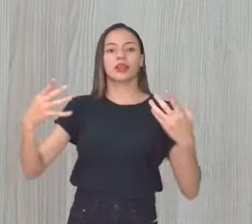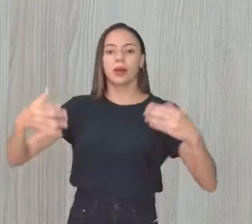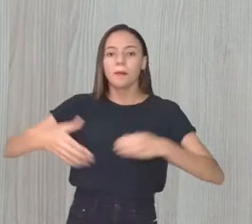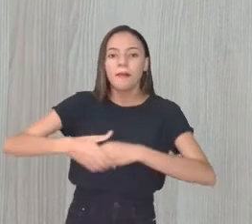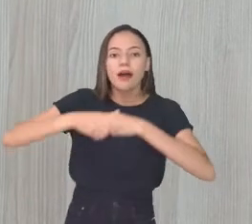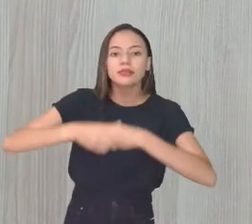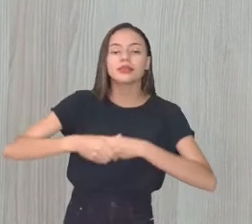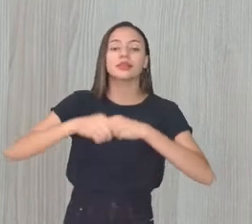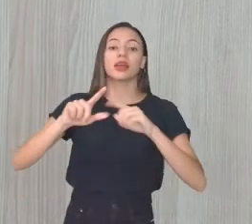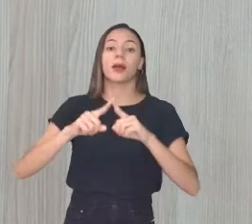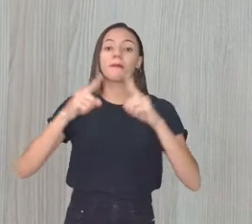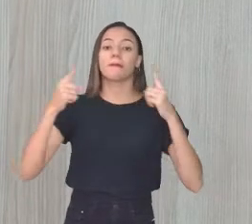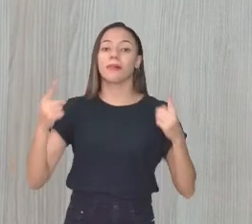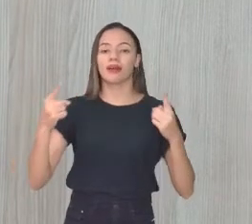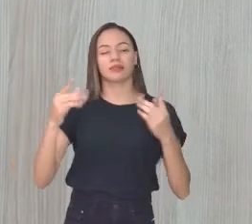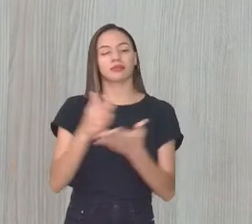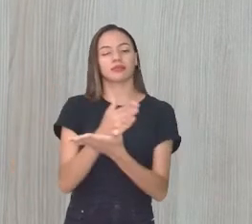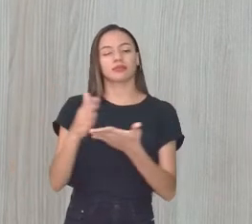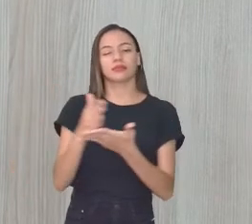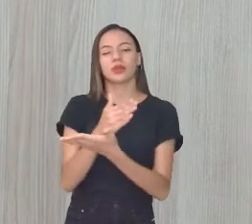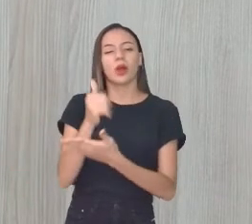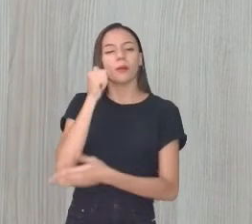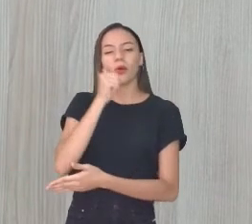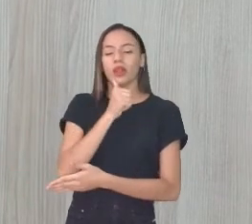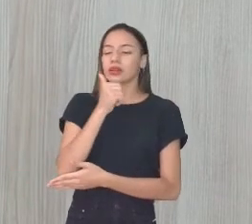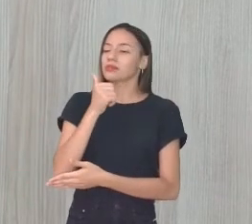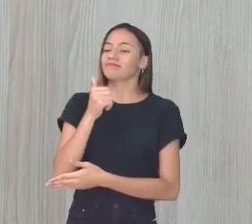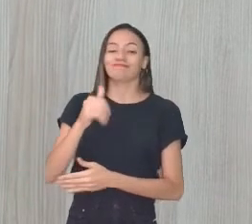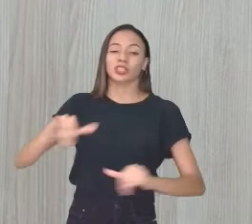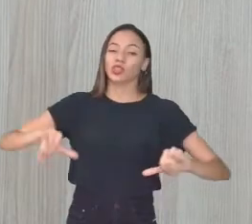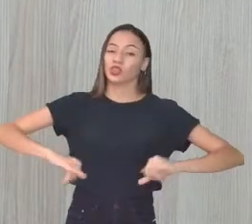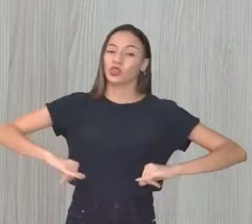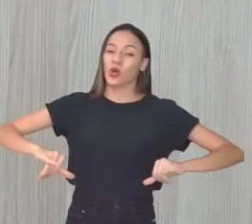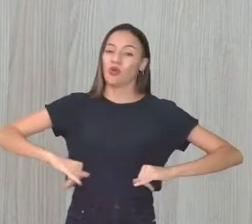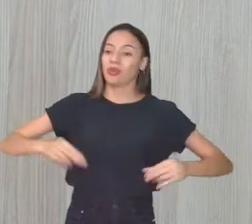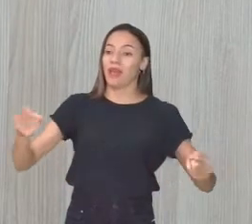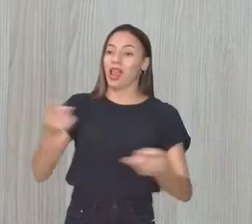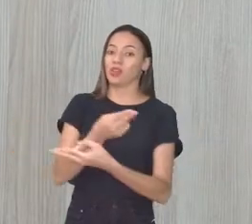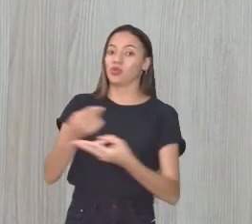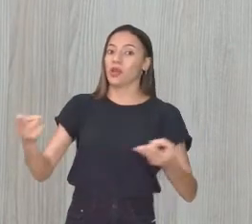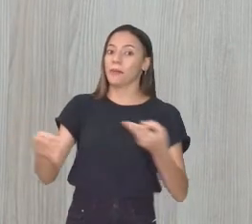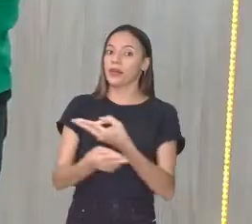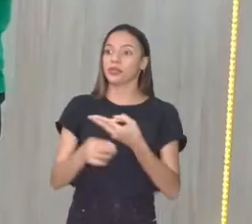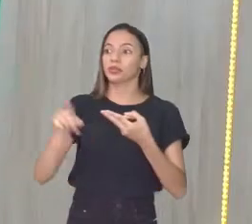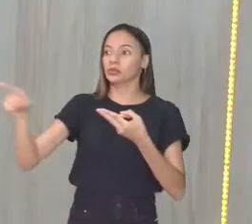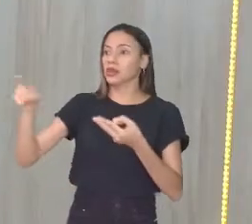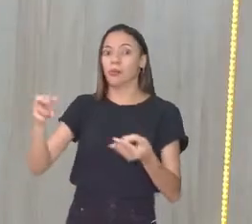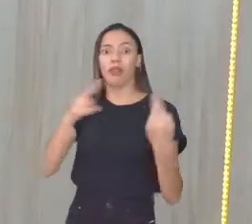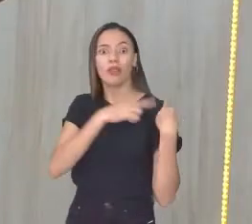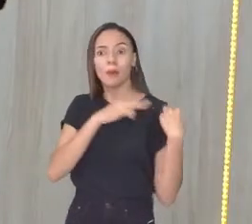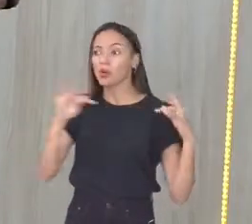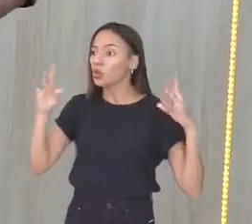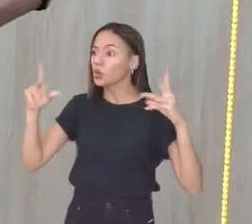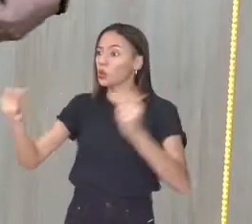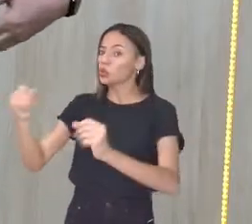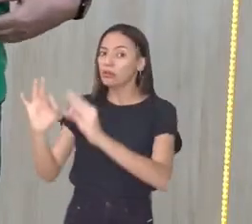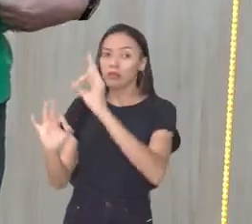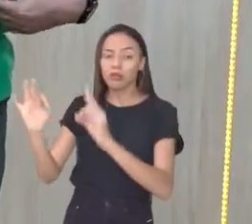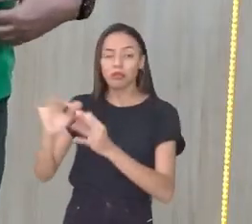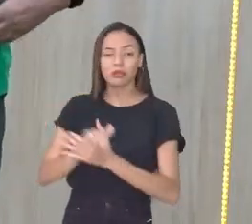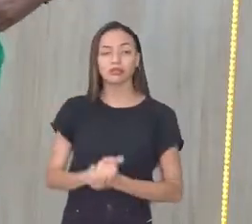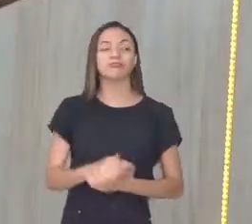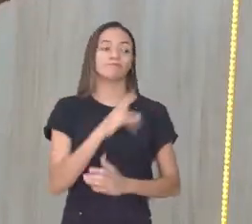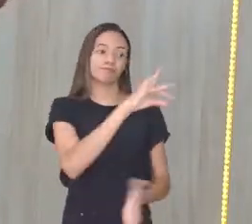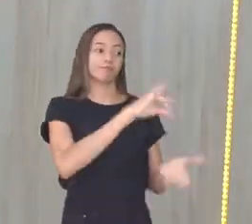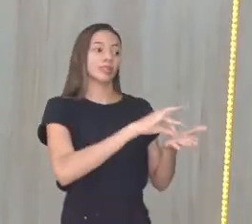muitas mulheres sofrem com essa relação, viu? Aí. É bronca. É bronca, não é então, brinquedo nesse período não. aí do trabalho de home office,